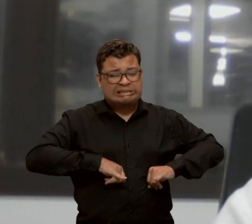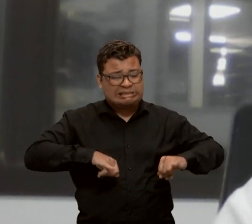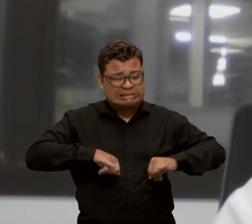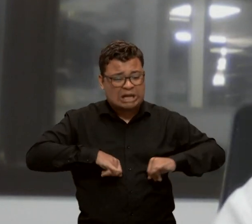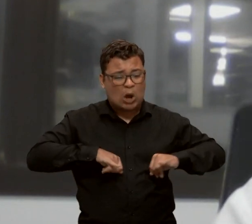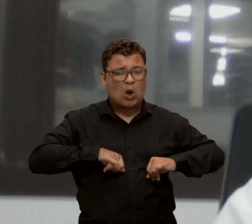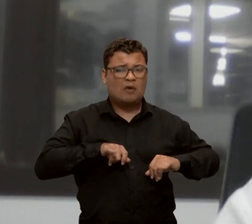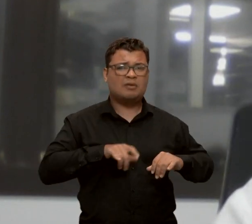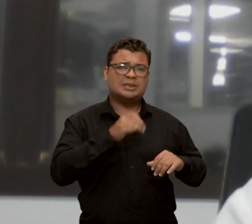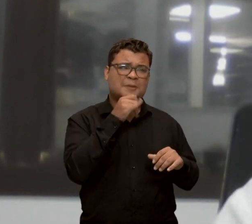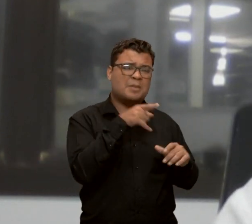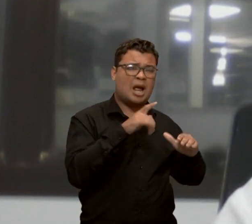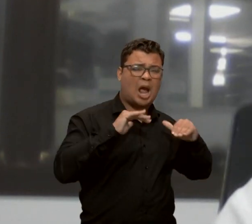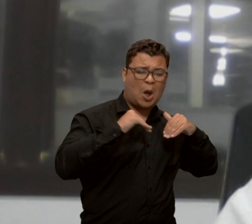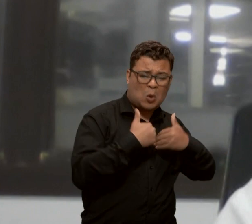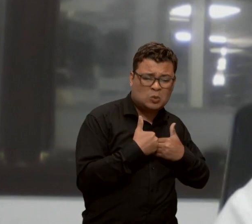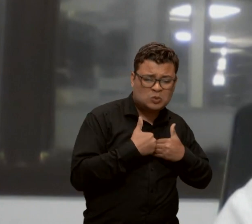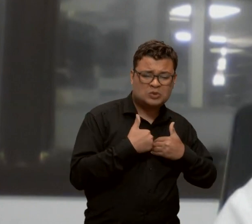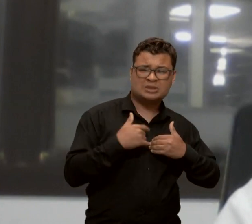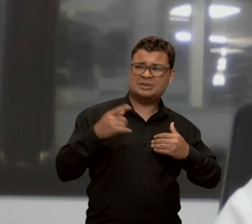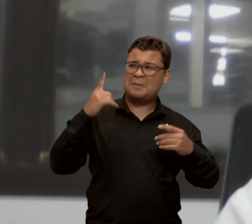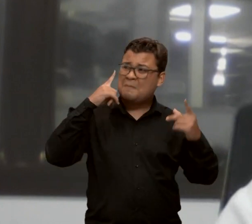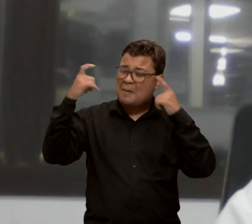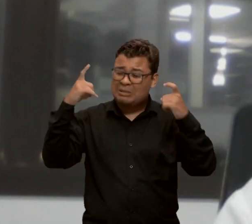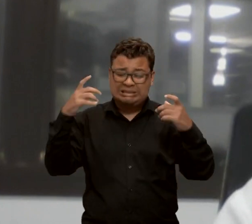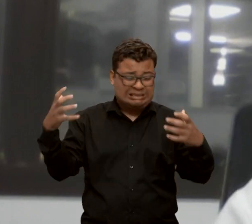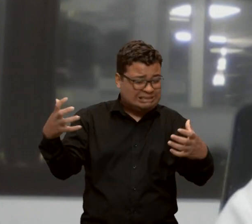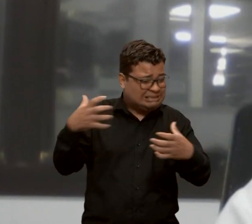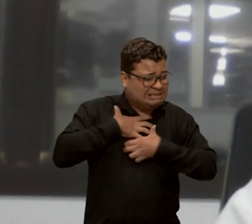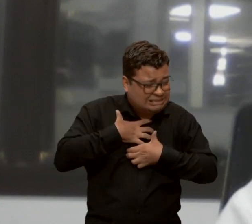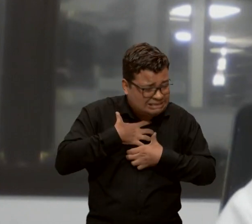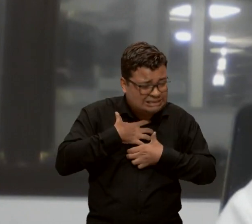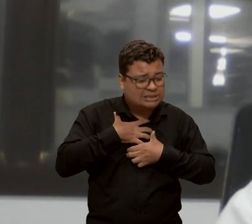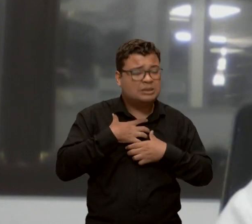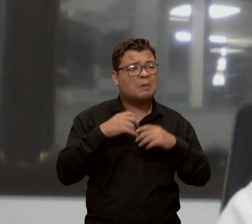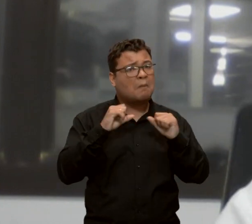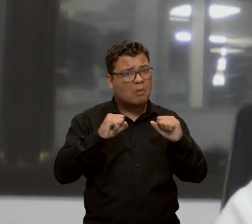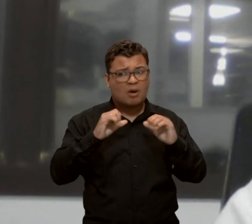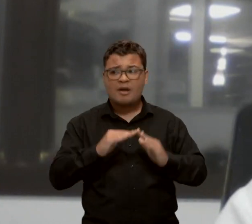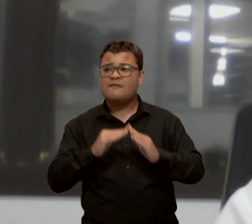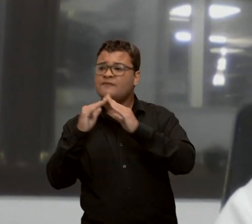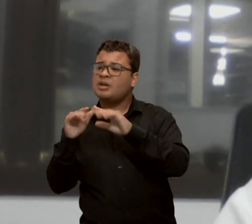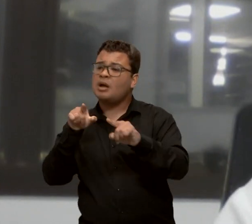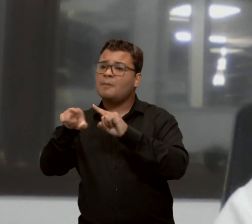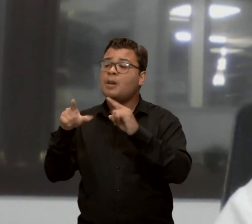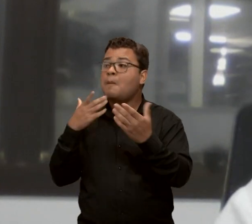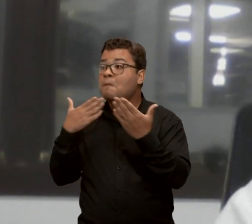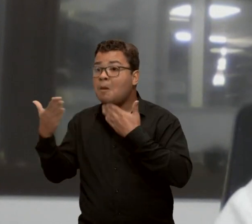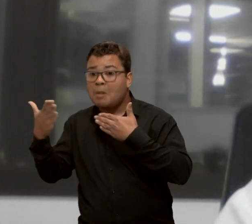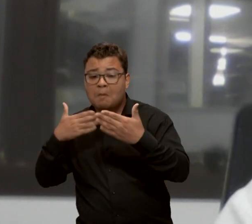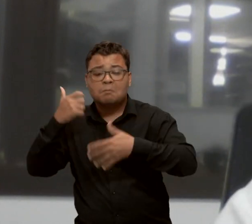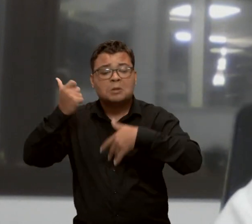autista que se sente muito agredido, que entra em crise, conversa com seus vizinhos sobre essa circunstância, sobre